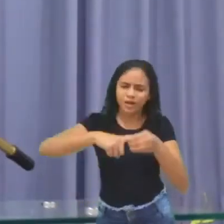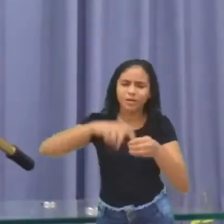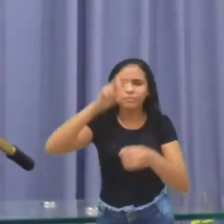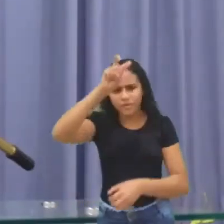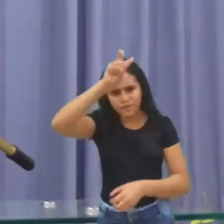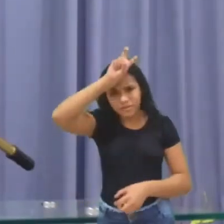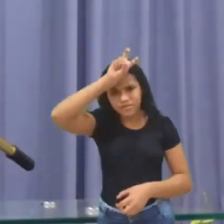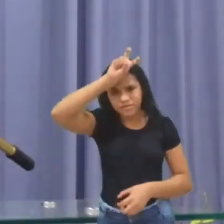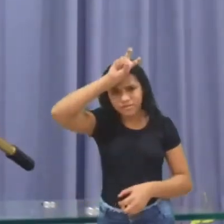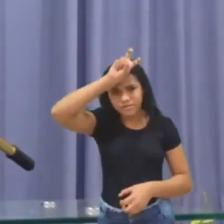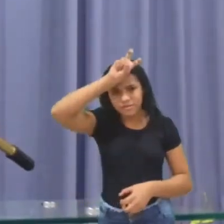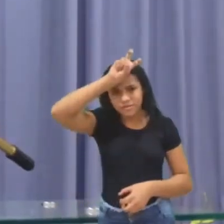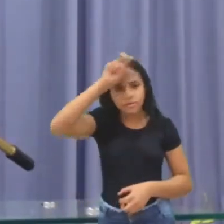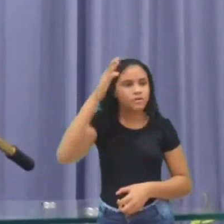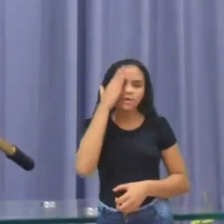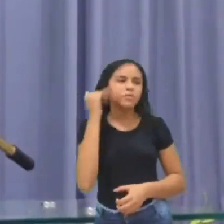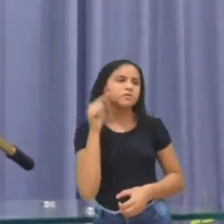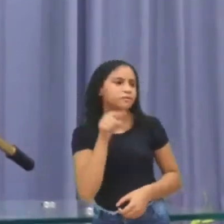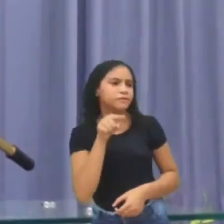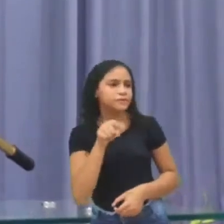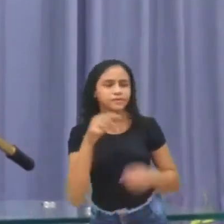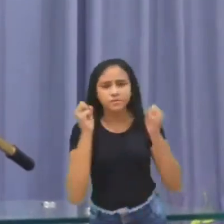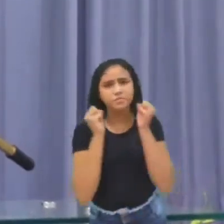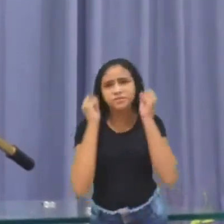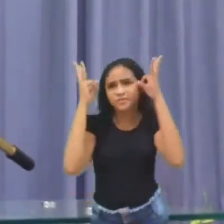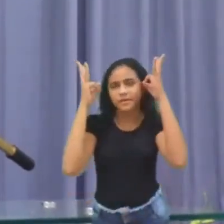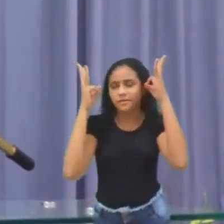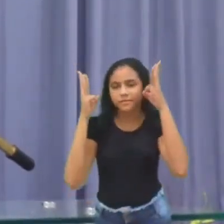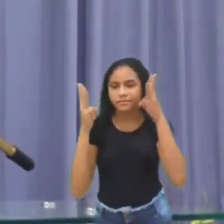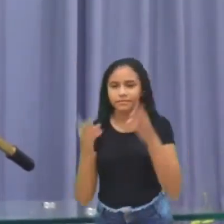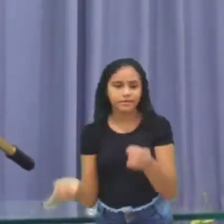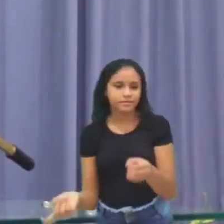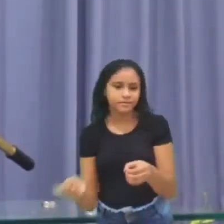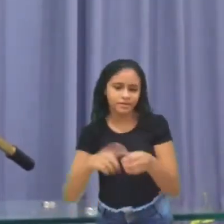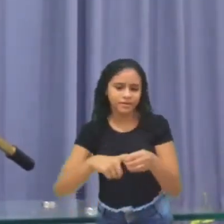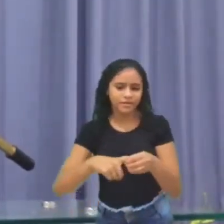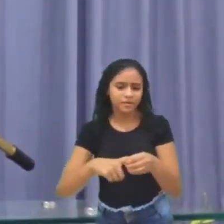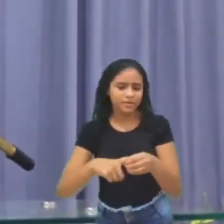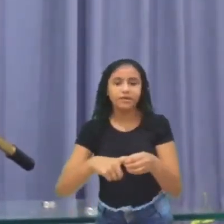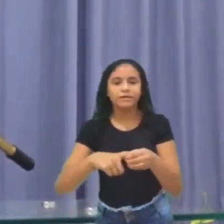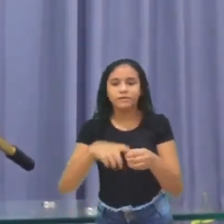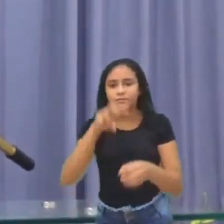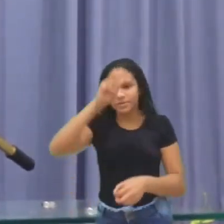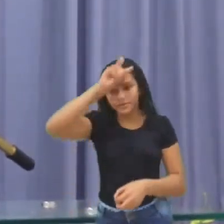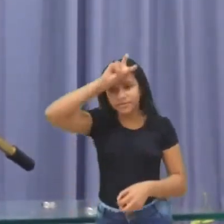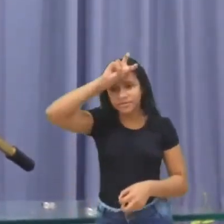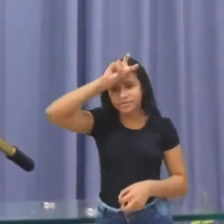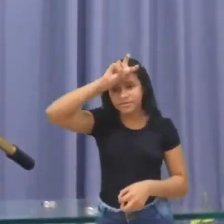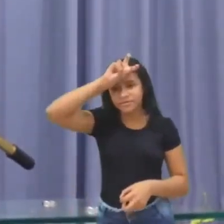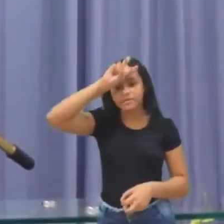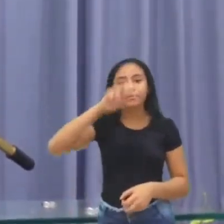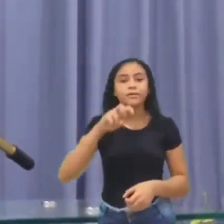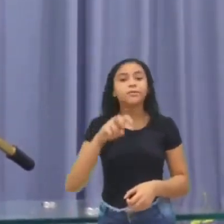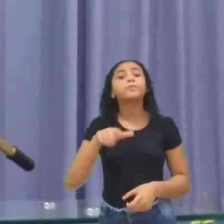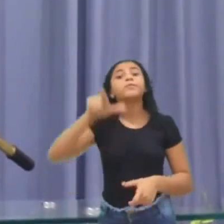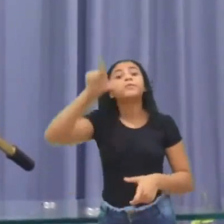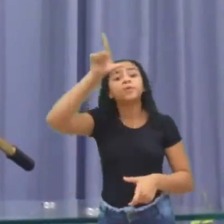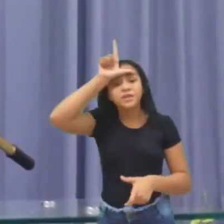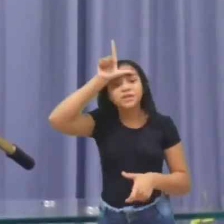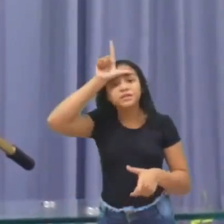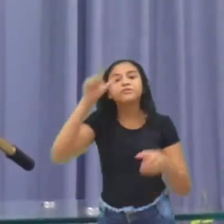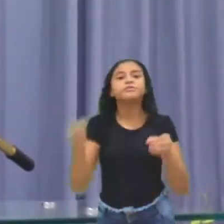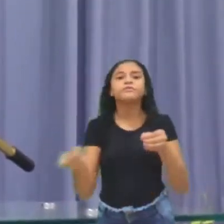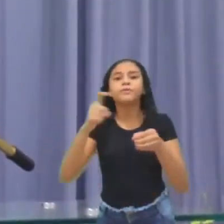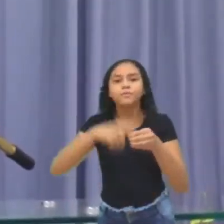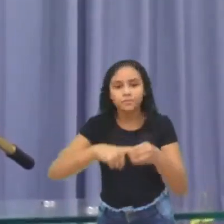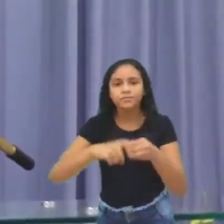que você não vai nos levar, nós vamos nomear aqui um líder e ele vai nos levar de volta, vamos voltar para o Egito, porque nós